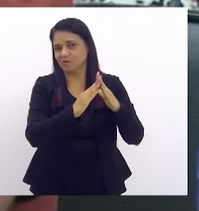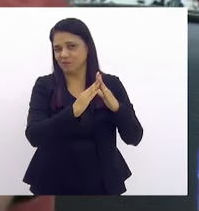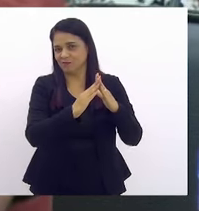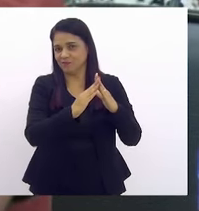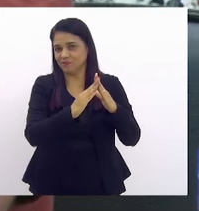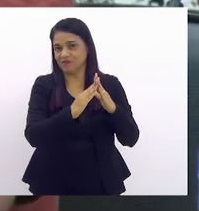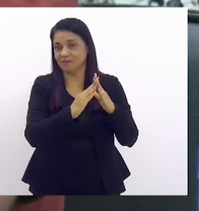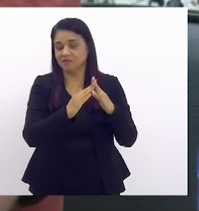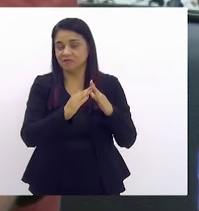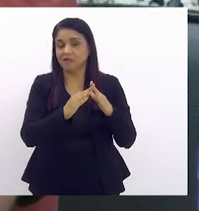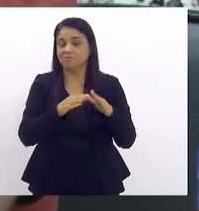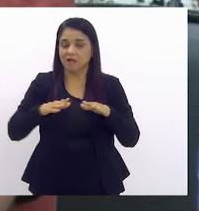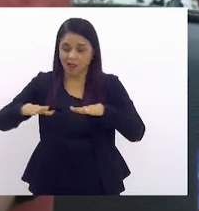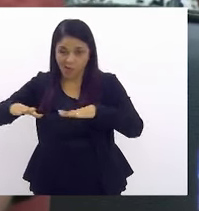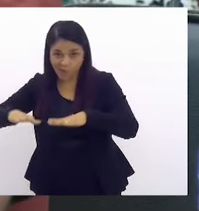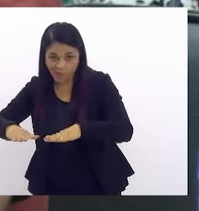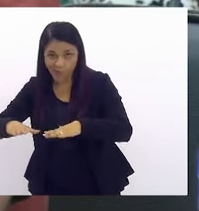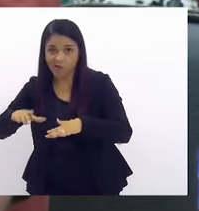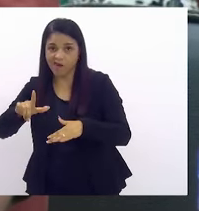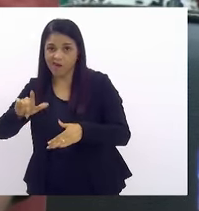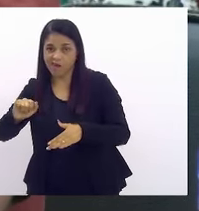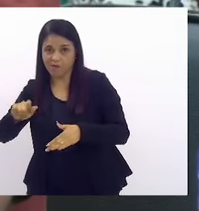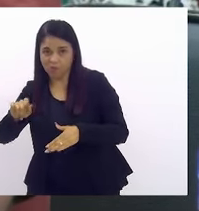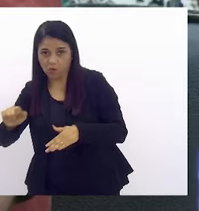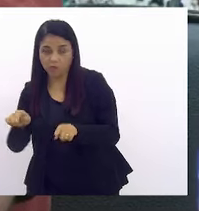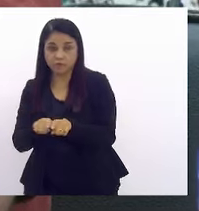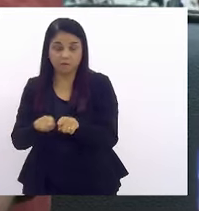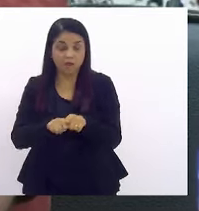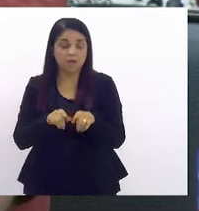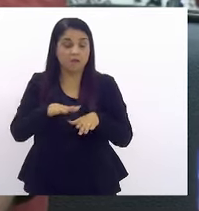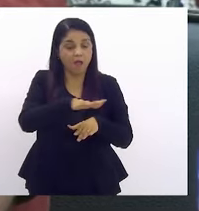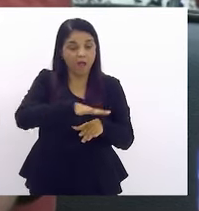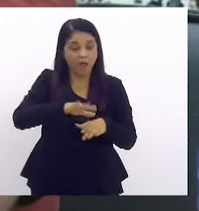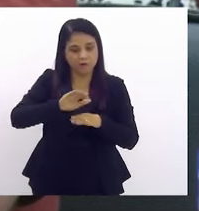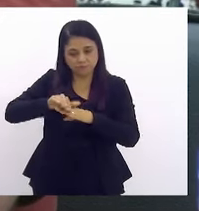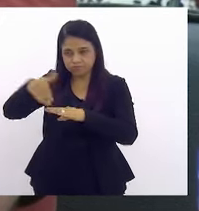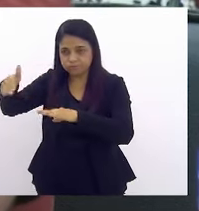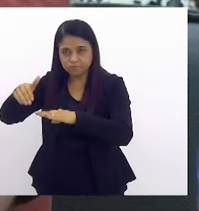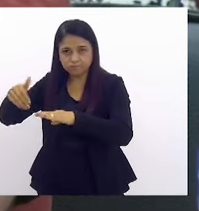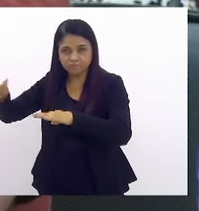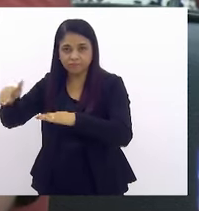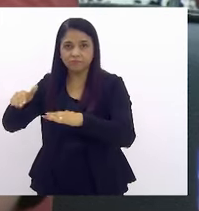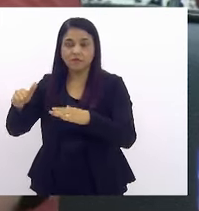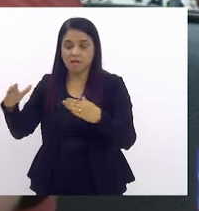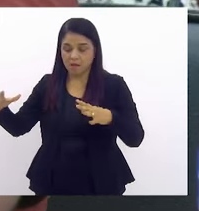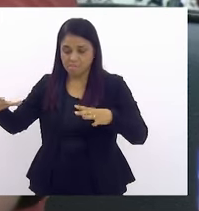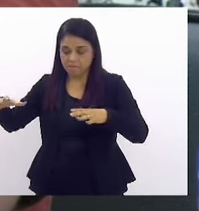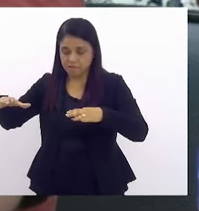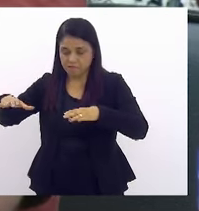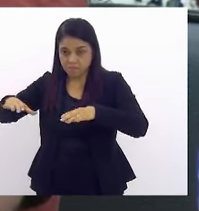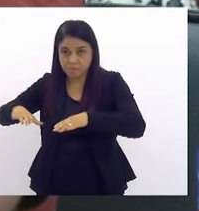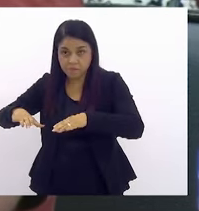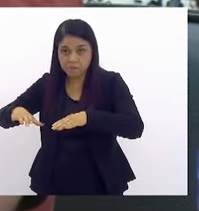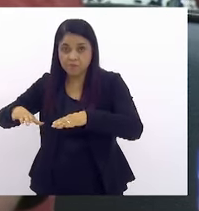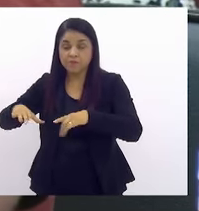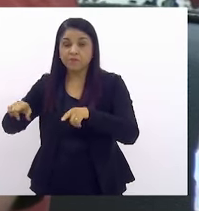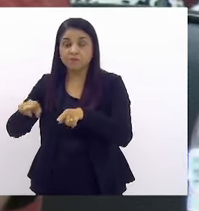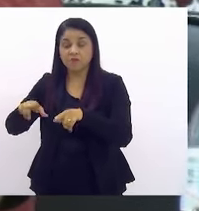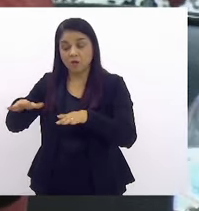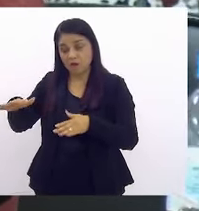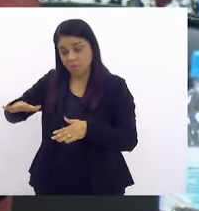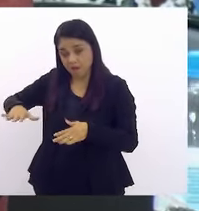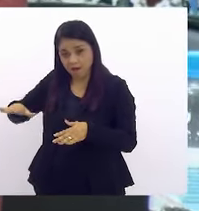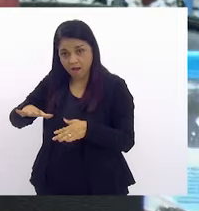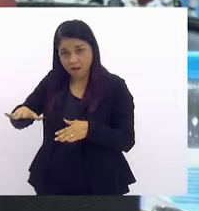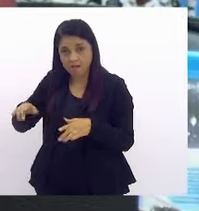faixa marginal de Lagoa quanto nas áreas remanescentes, né, que a Lagoa ela recuou com o tempo. Né, então, tem uma área que hoje